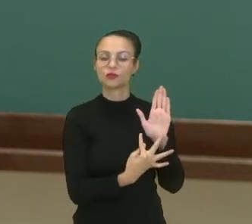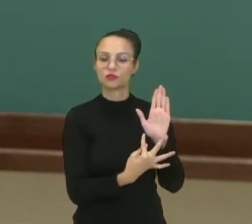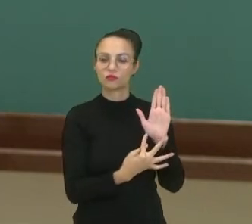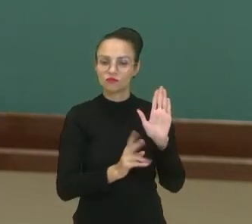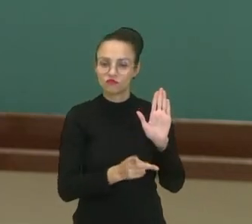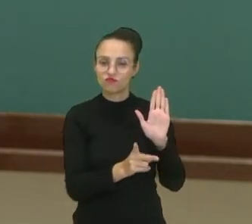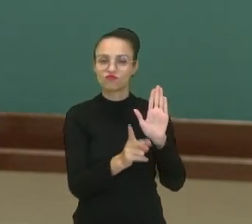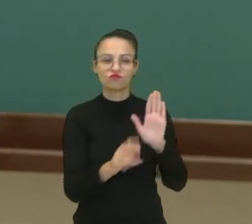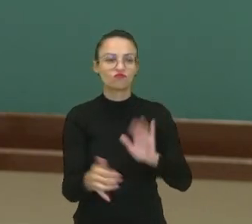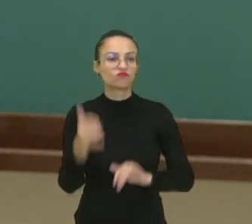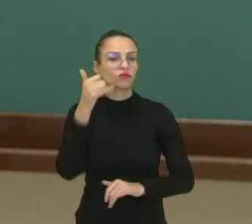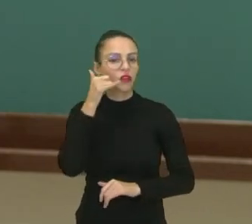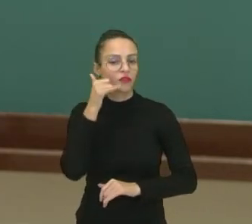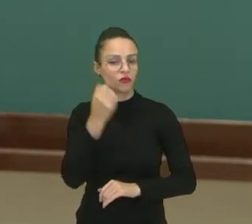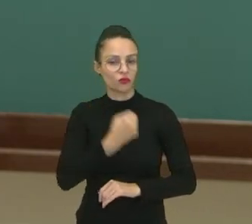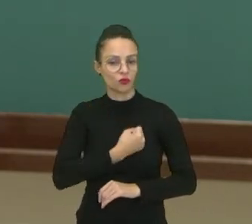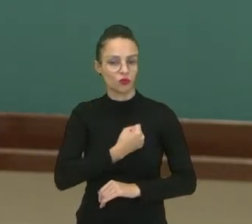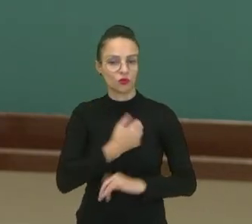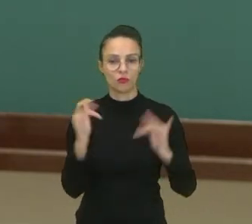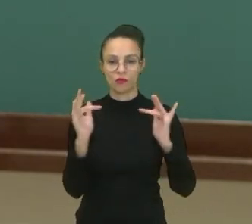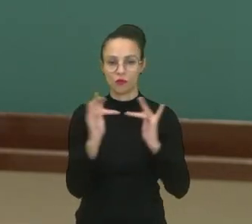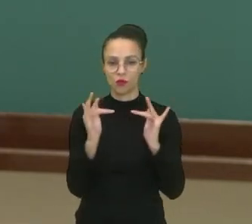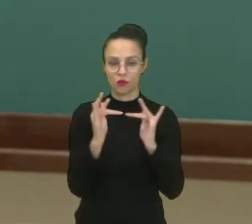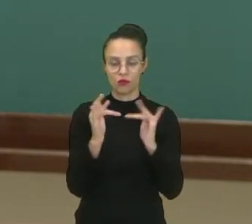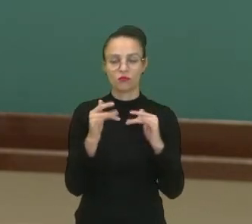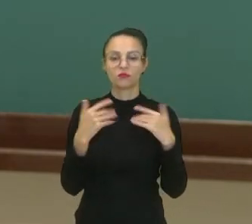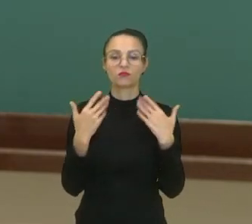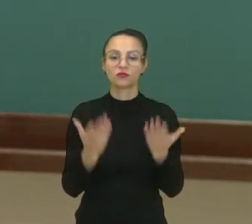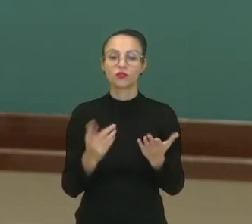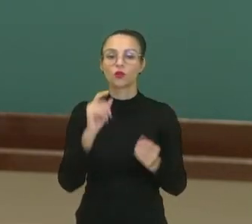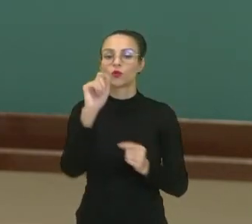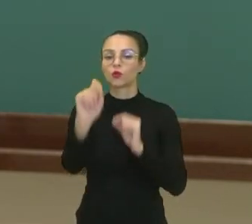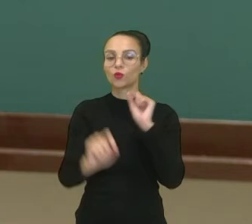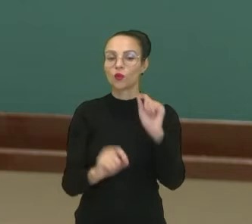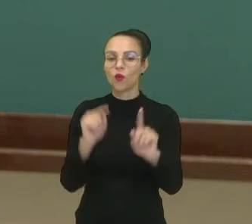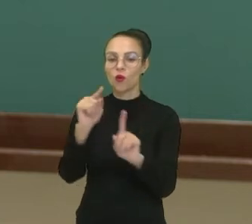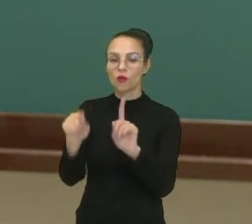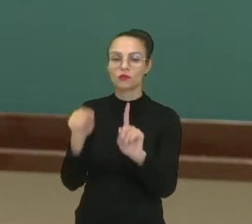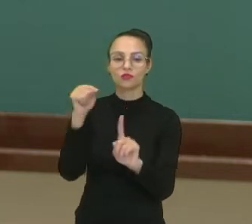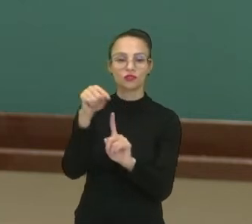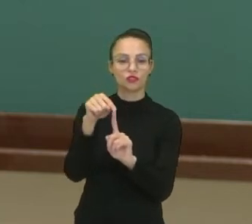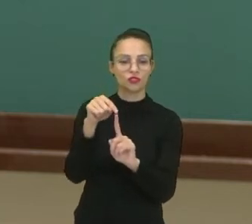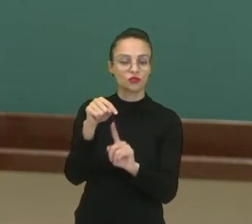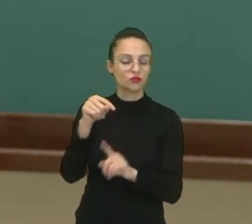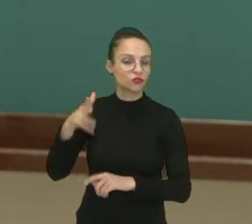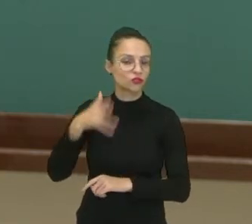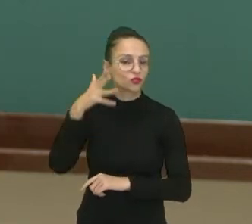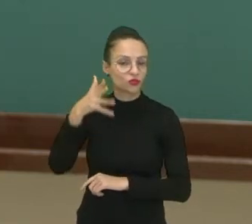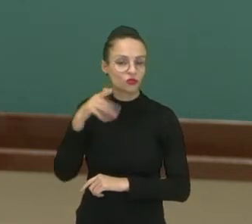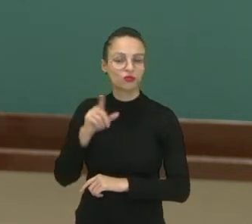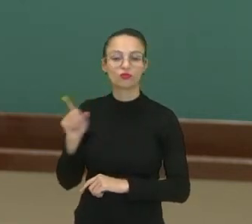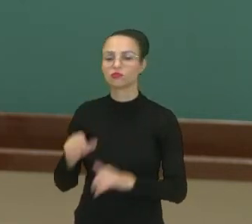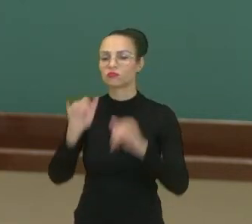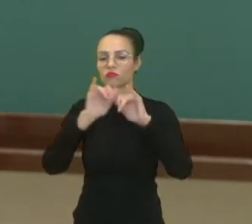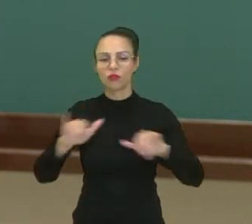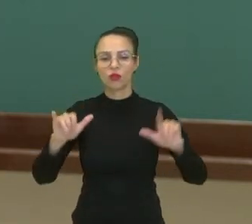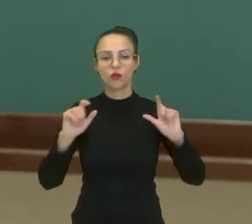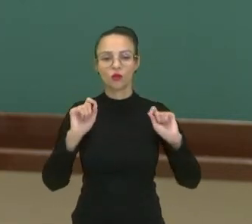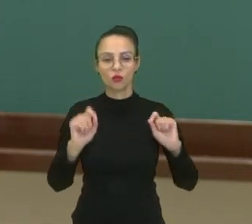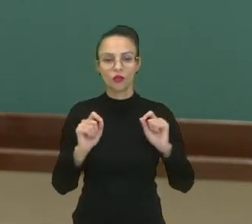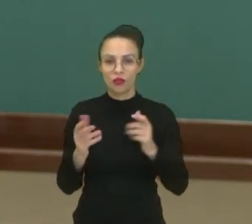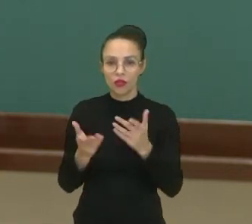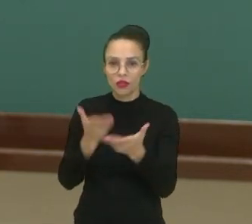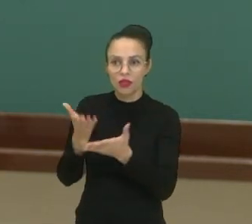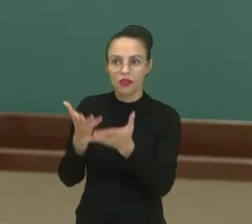os telefones para contato. E qual é a finalidade desse discurso publicitário? É